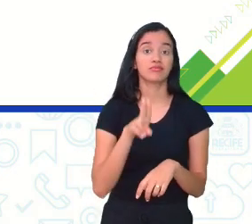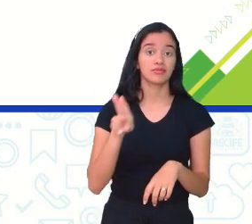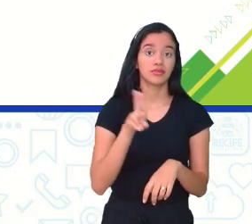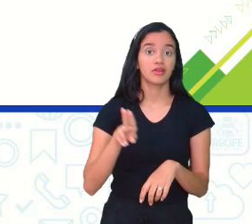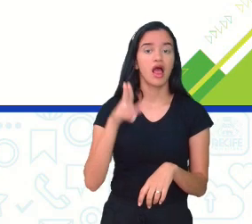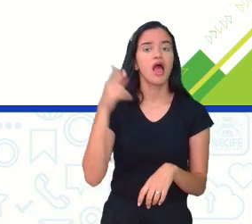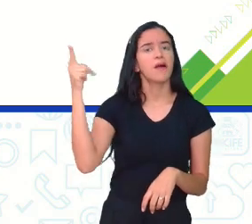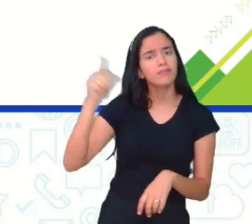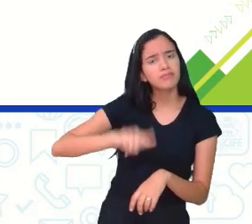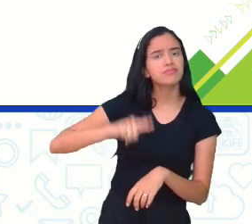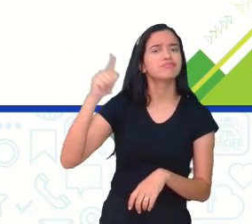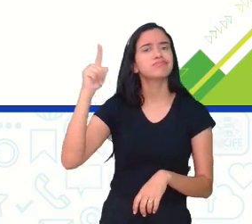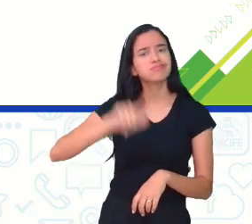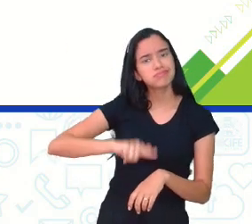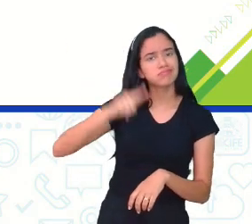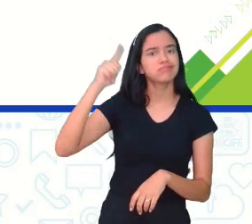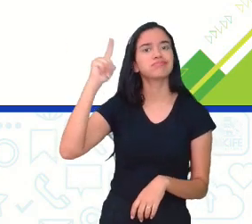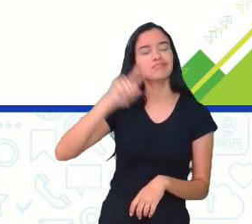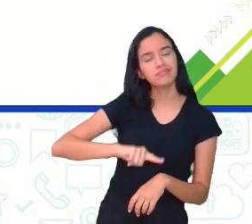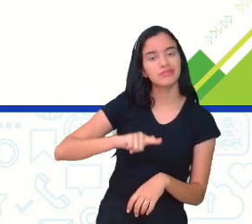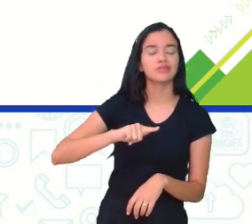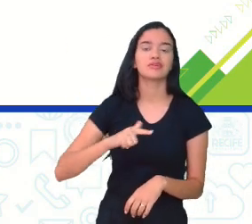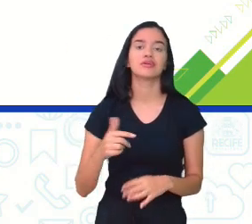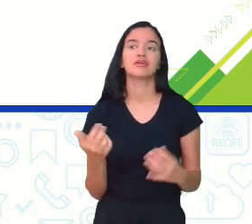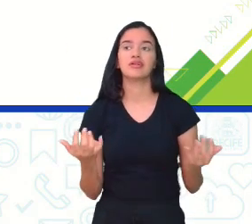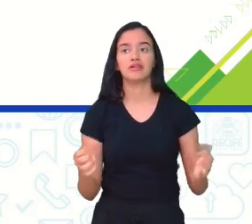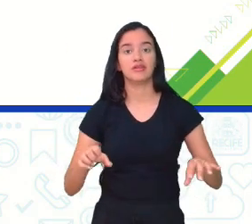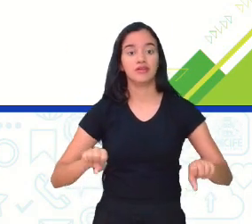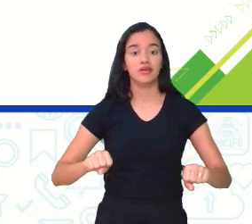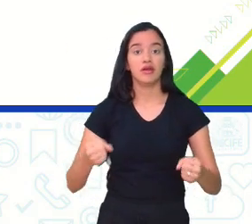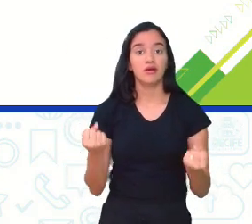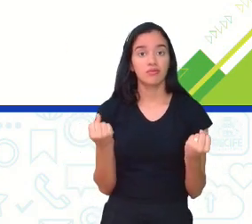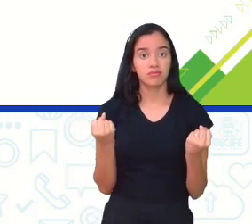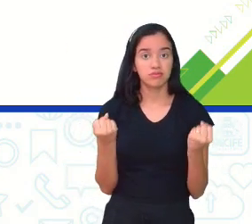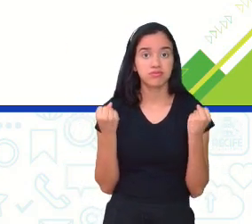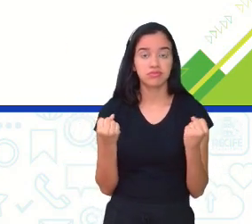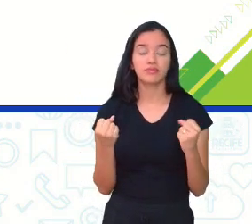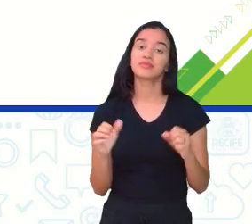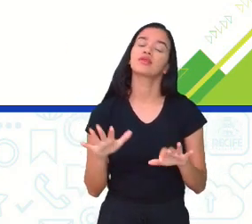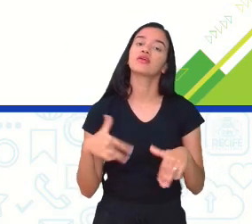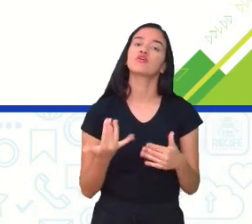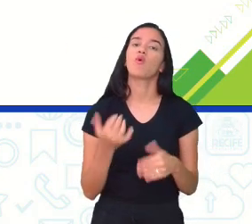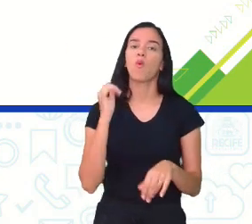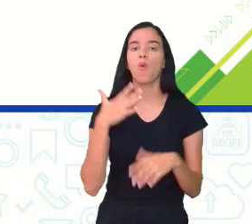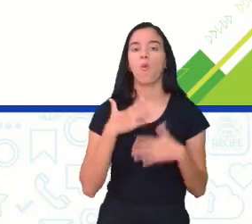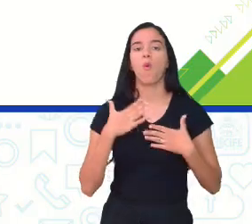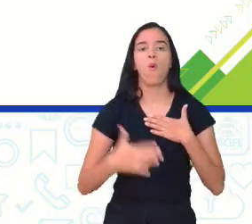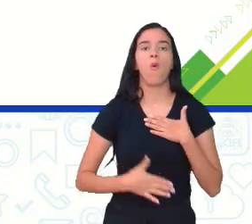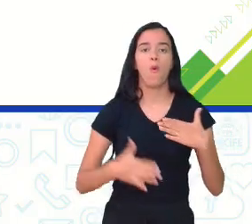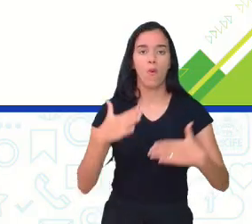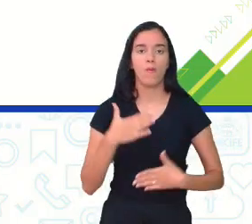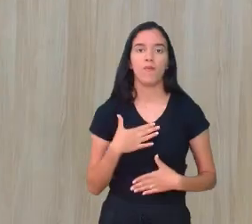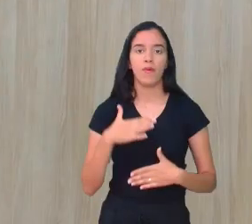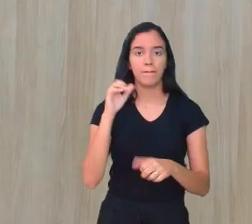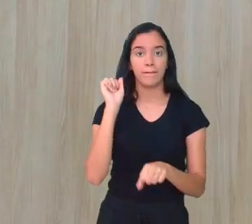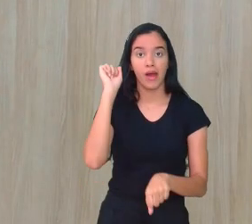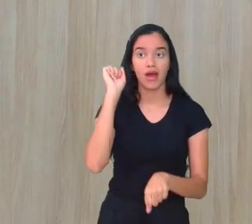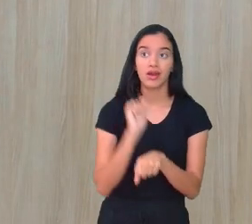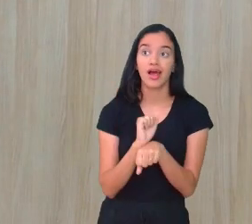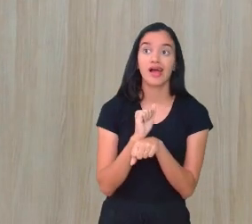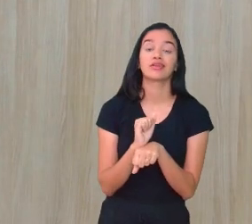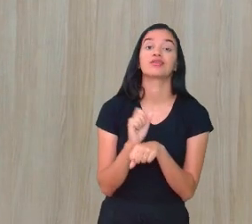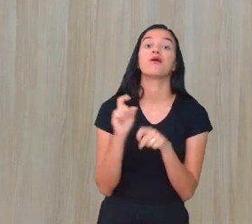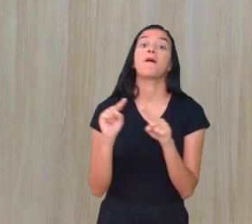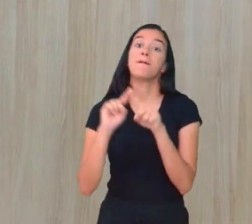a repetição dessa flexão do cotovelo. Então, o corpo fica lá paradinho, né? Estático, mas você